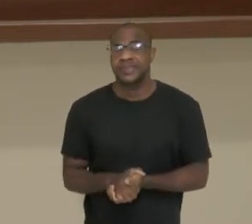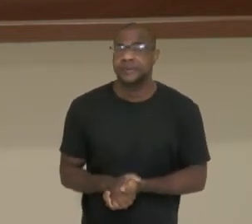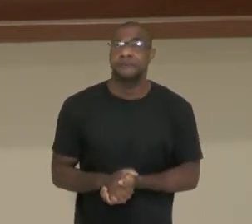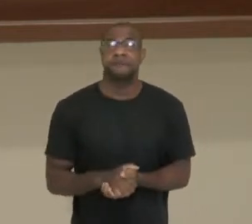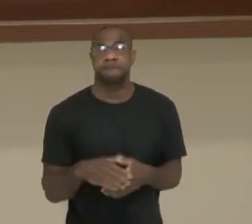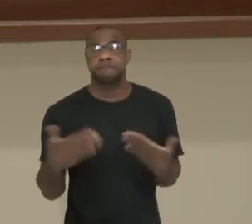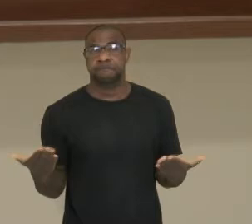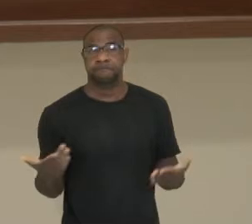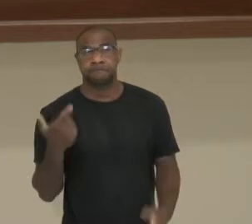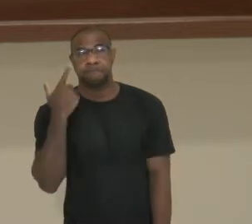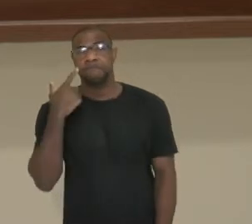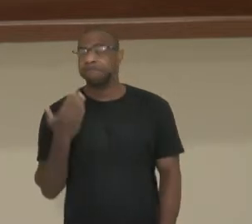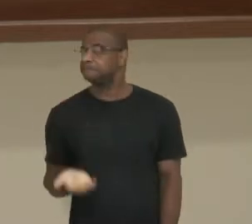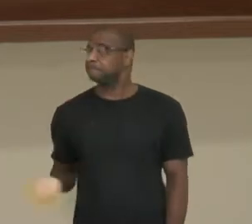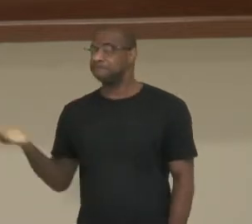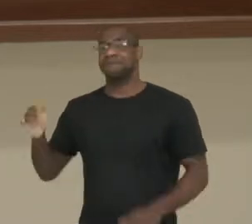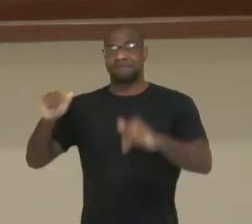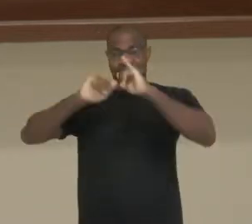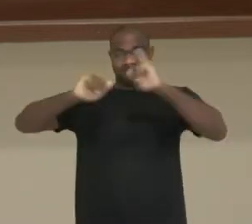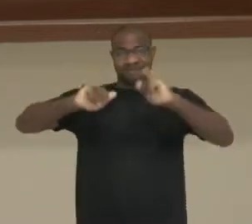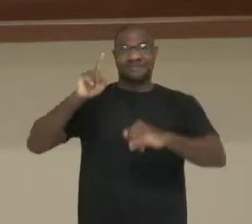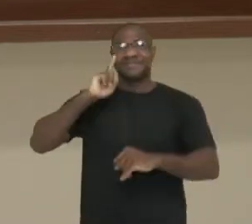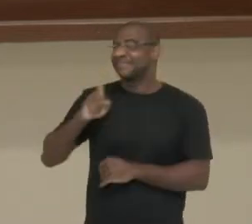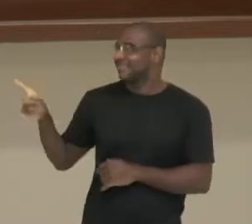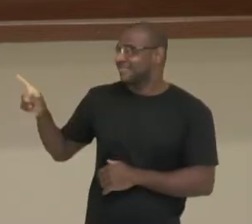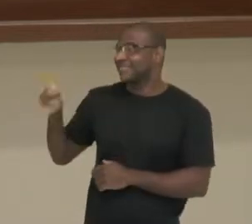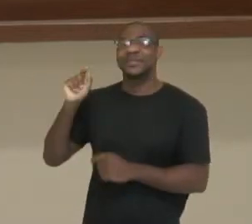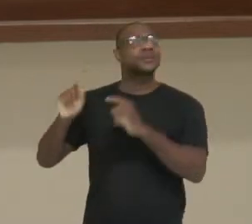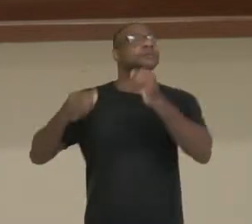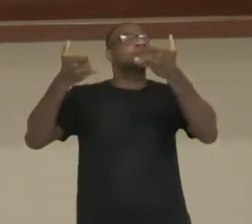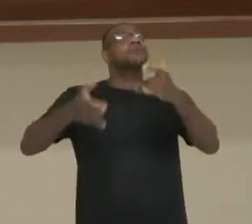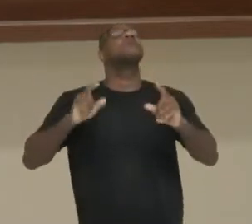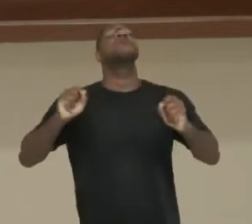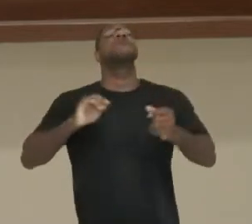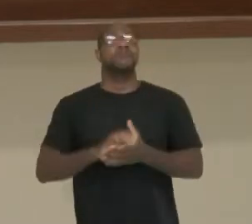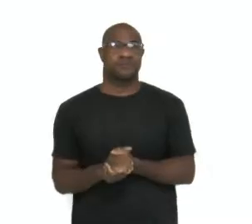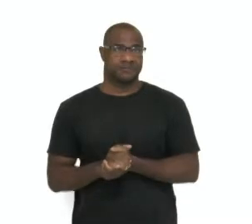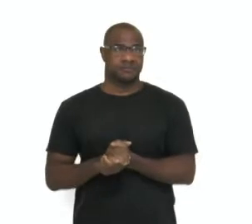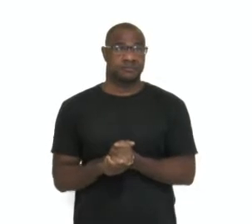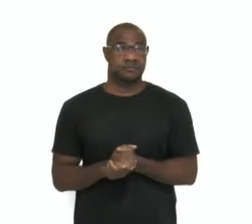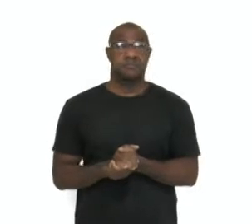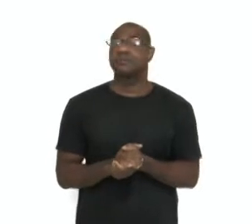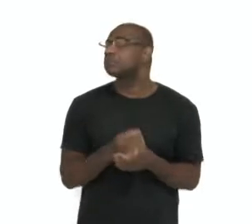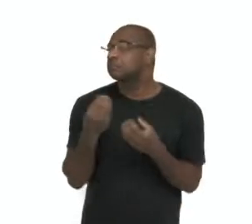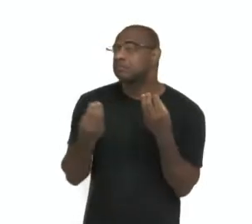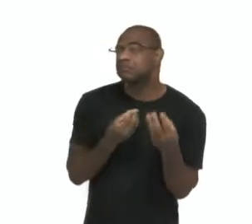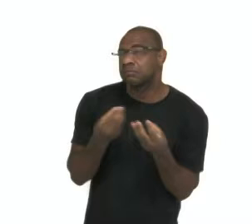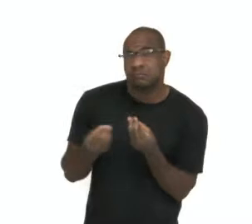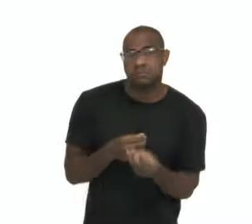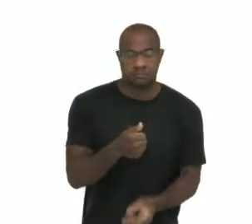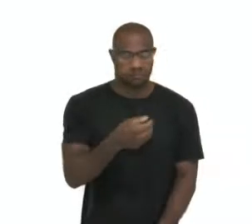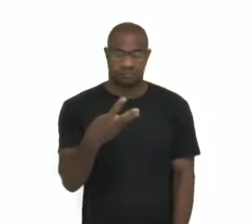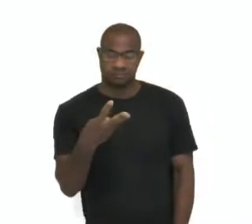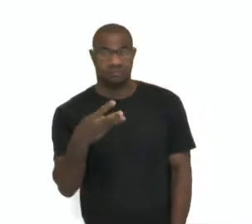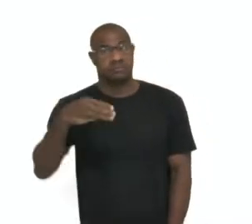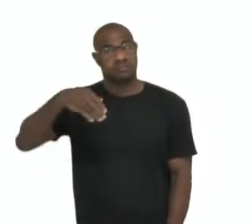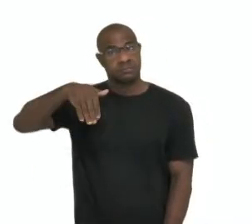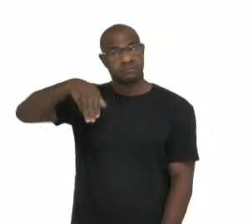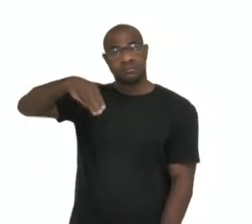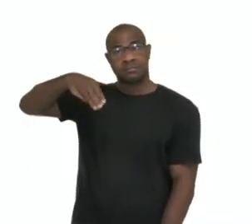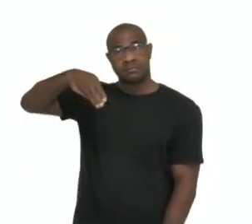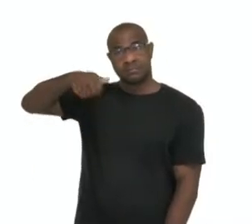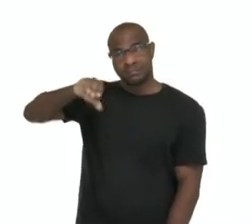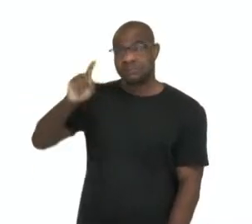Bom, vamos dar uma olhada nessa notícia? Aqui essa notícia ela está dizendo o seguinte: como 13 de maio, que é